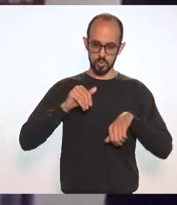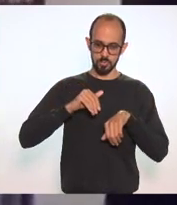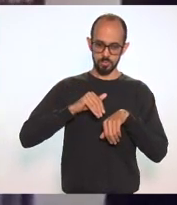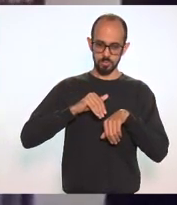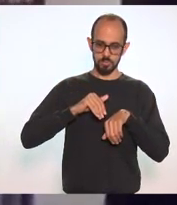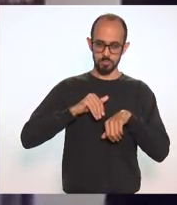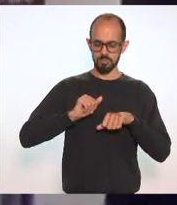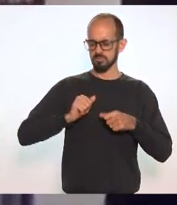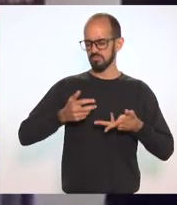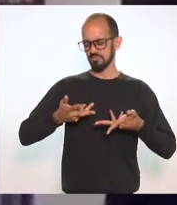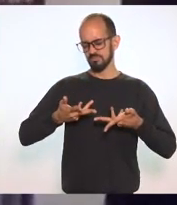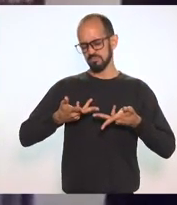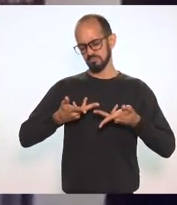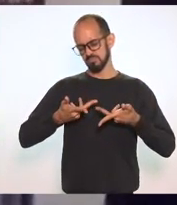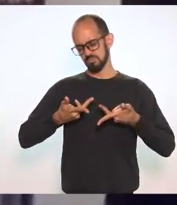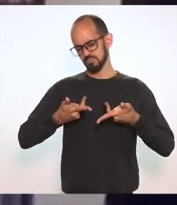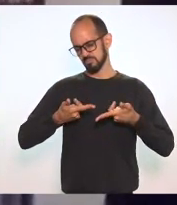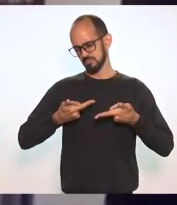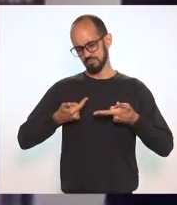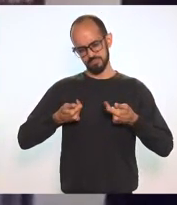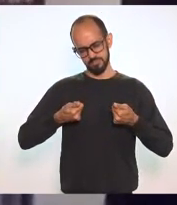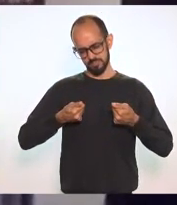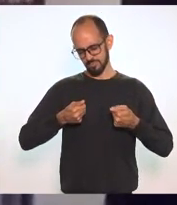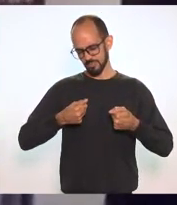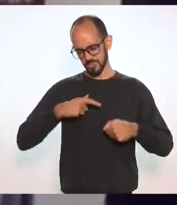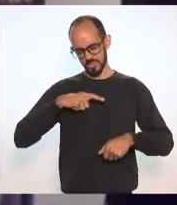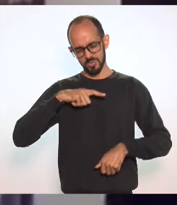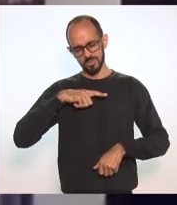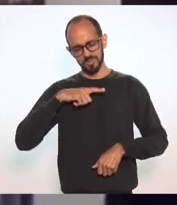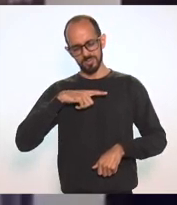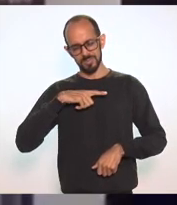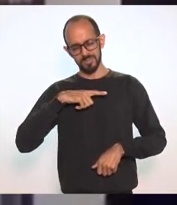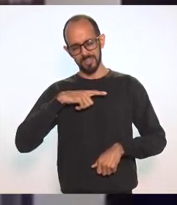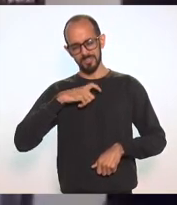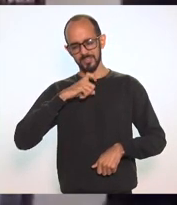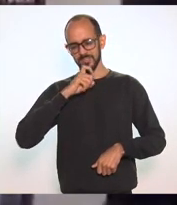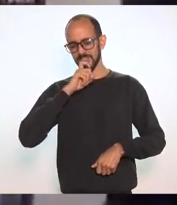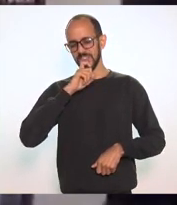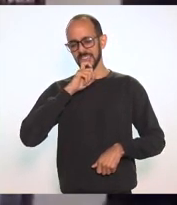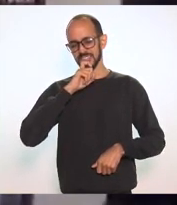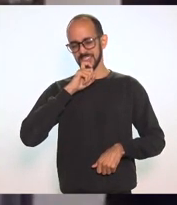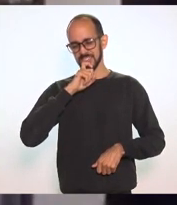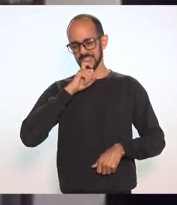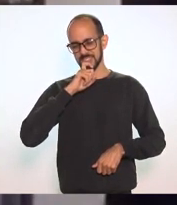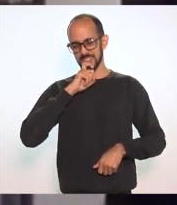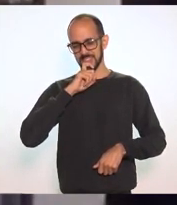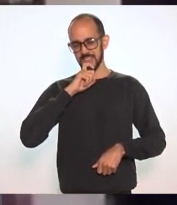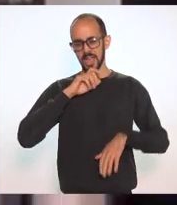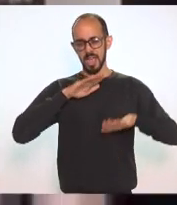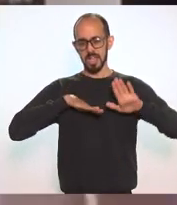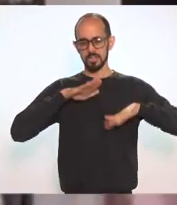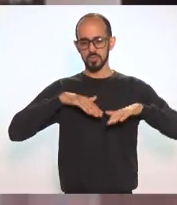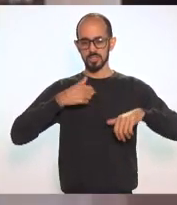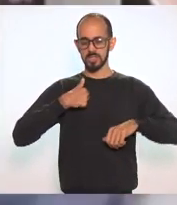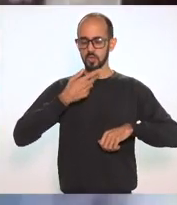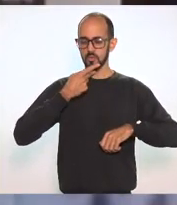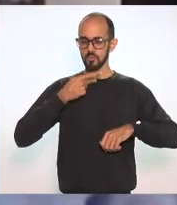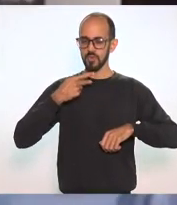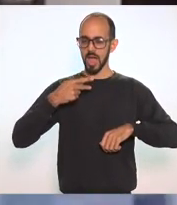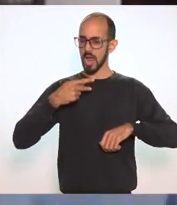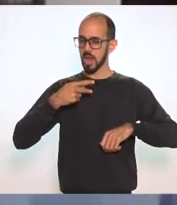maestria e um vigor invejável. De maneira que, às vezes, eu não falo porque eu me sinto